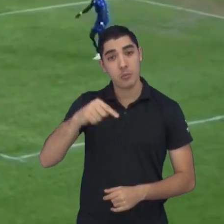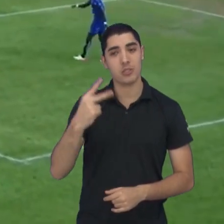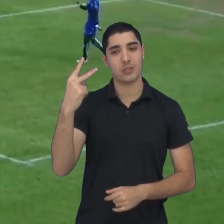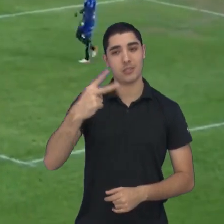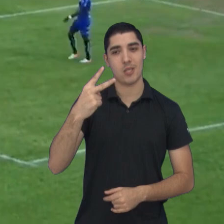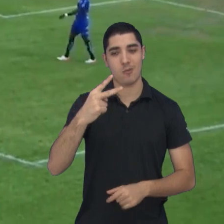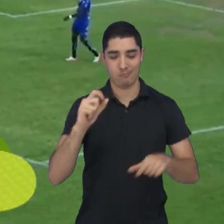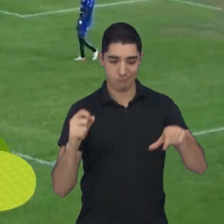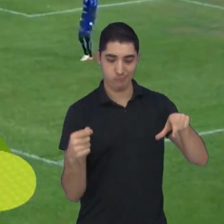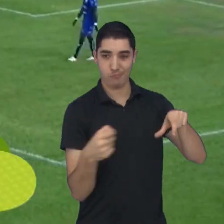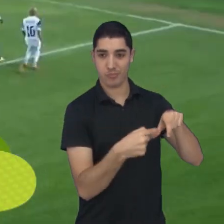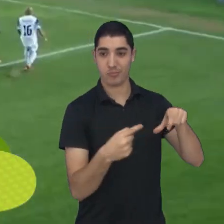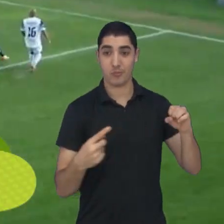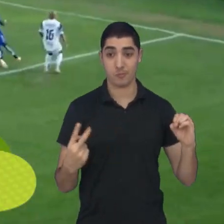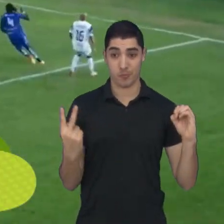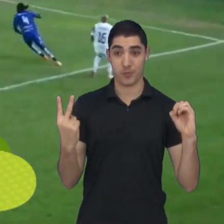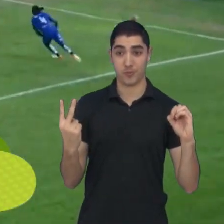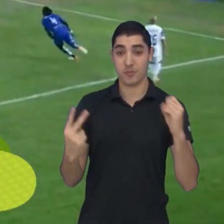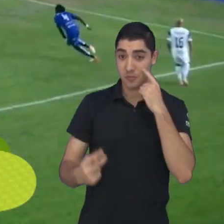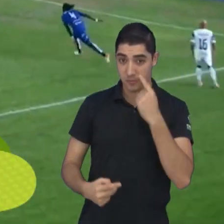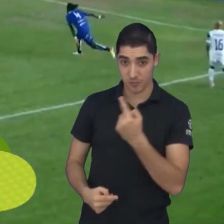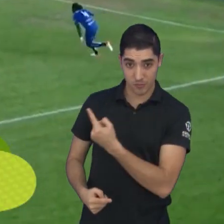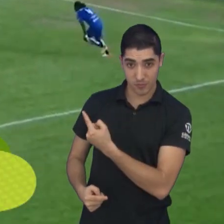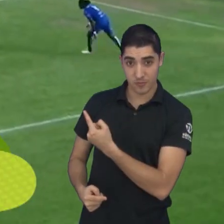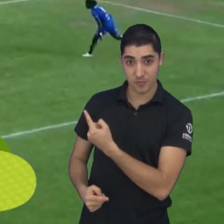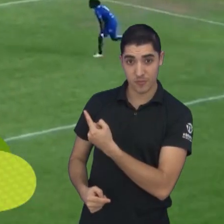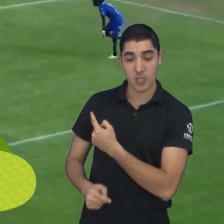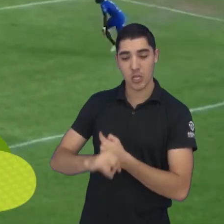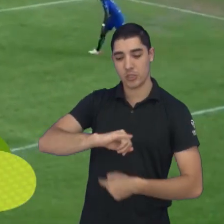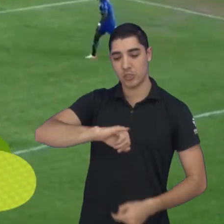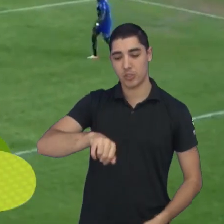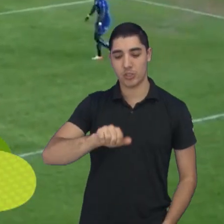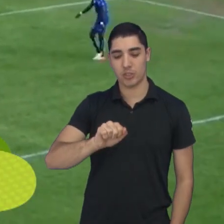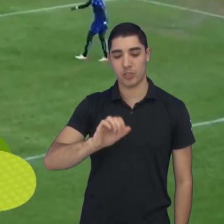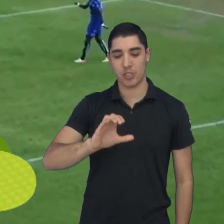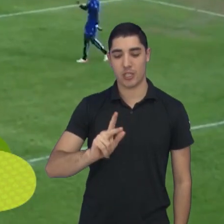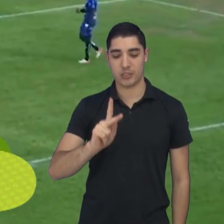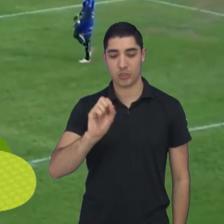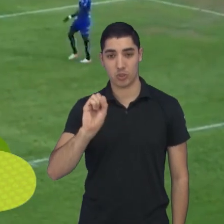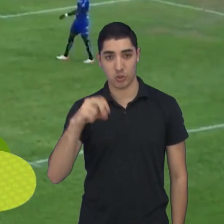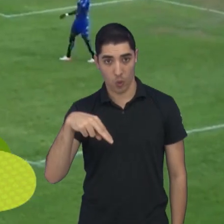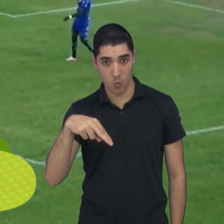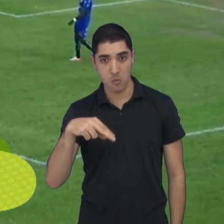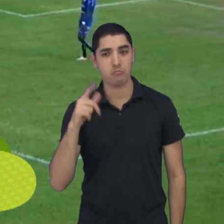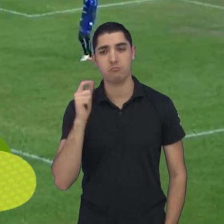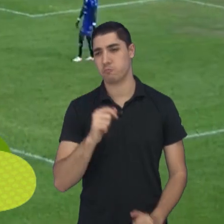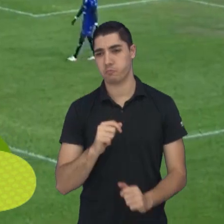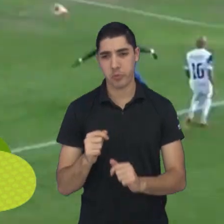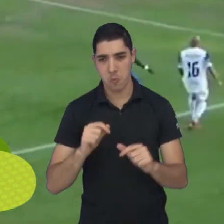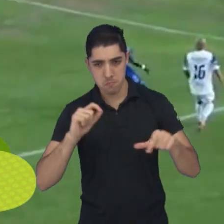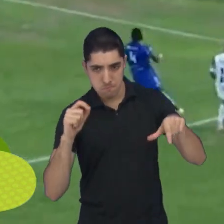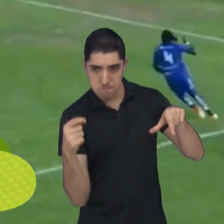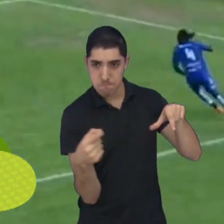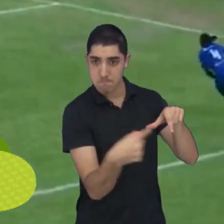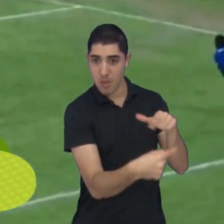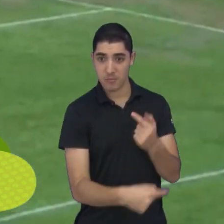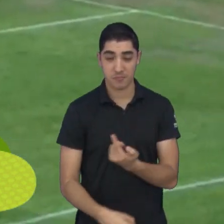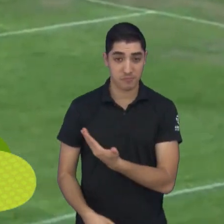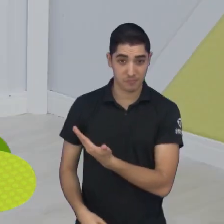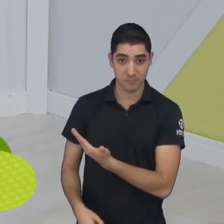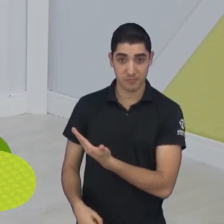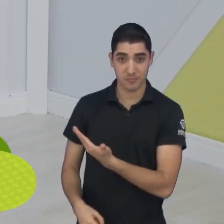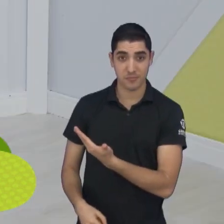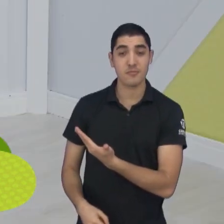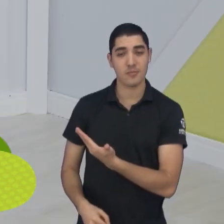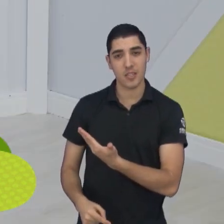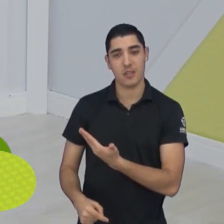segundo, tá aí, ó, cruzamento do Luiz Roberto e o Jackson. Sempre ele anotando aí de cabeça, esperto. 49 do segundo